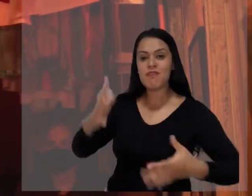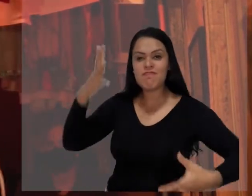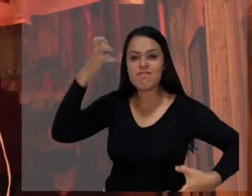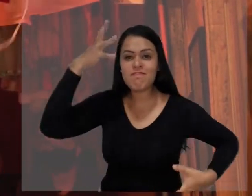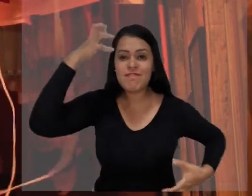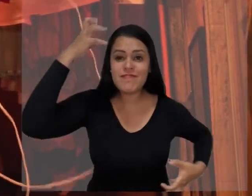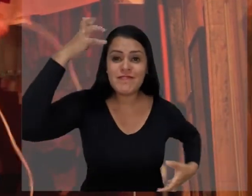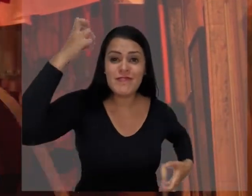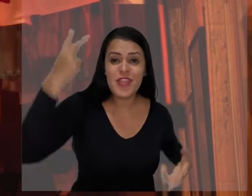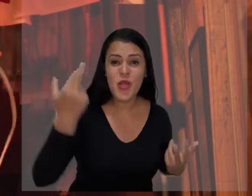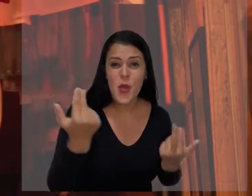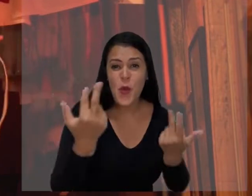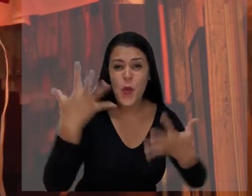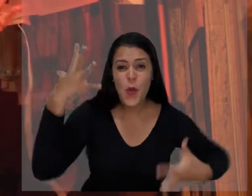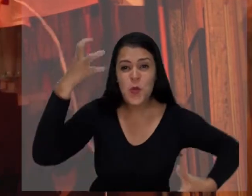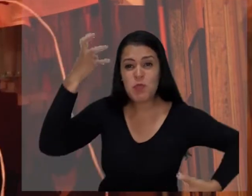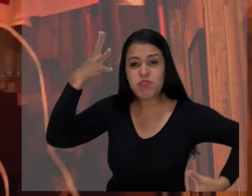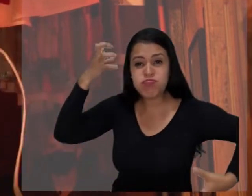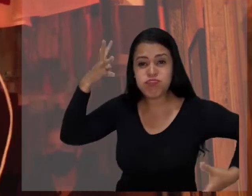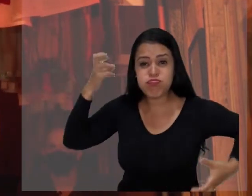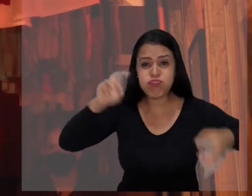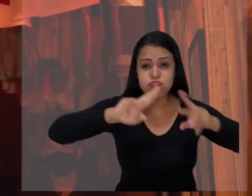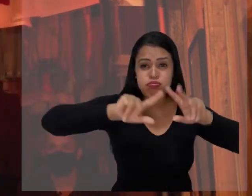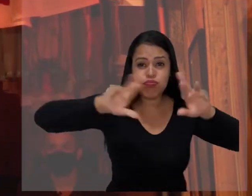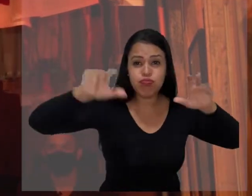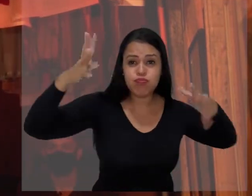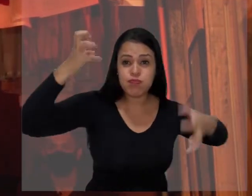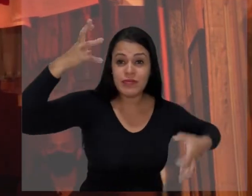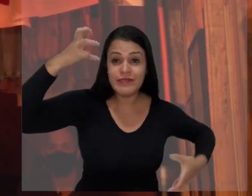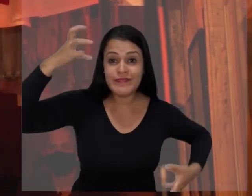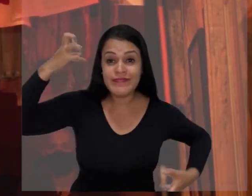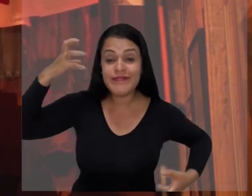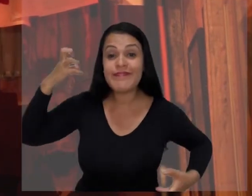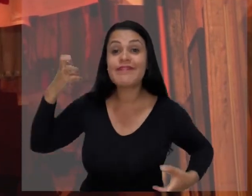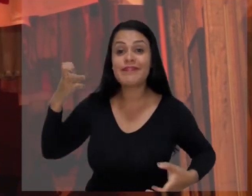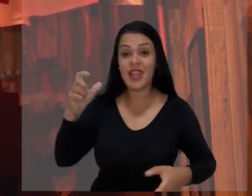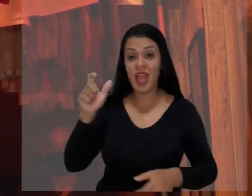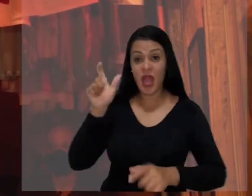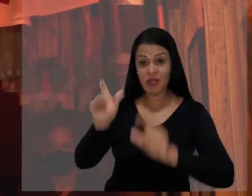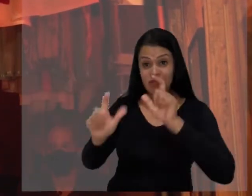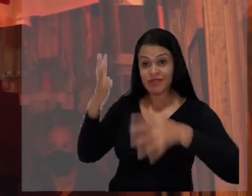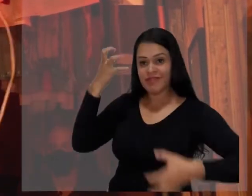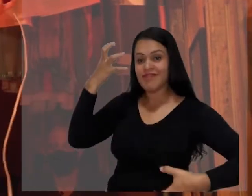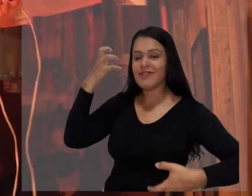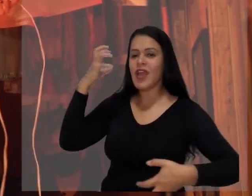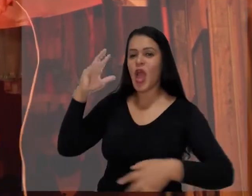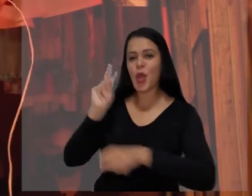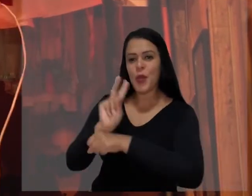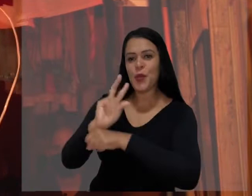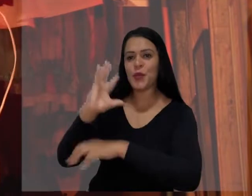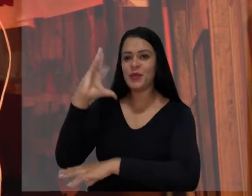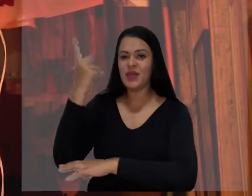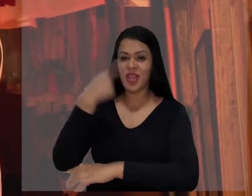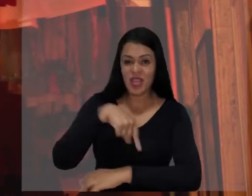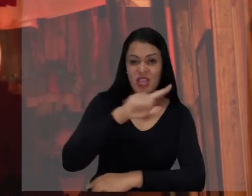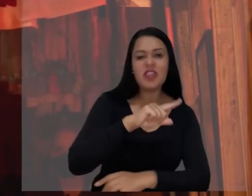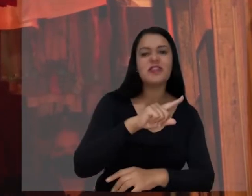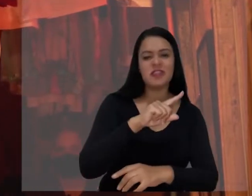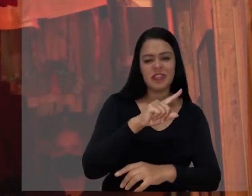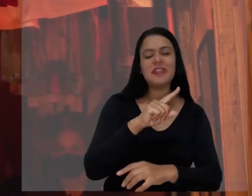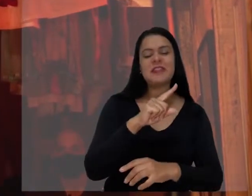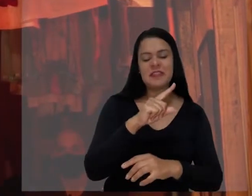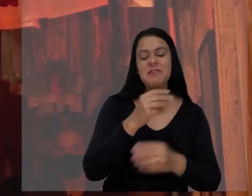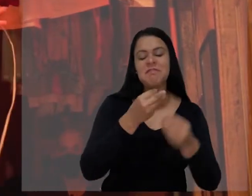iguais aos bonomos, aos chimpanzés. A diferença é que eles não destroem o lugar em que vivem.